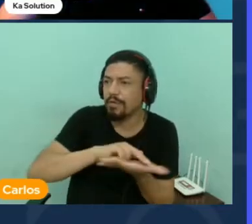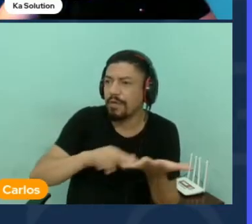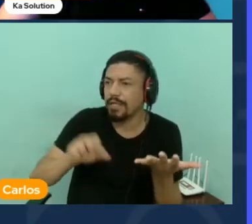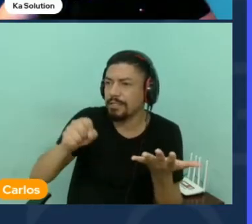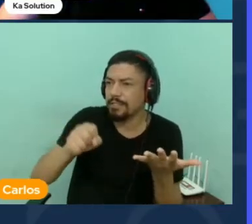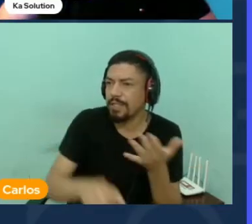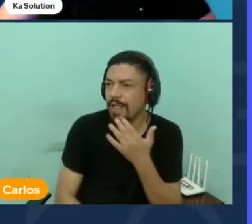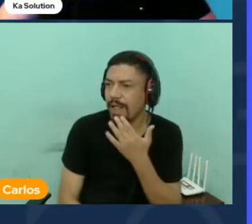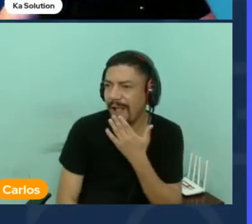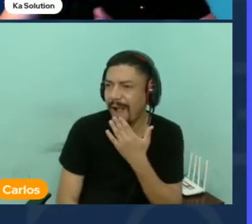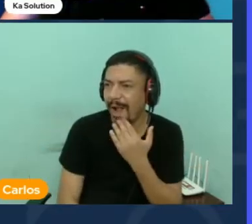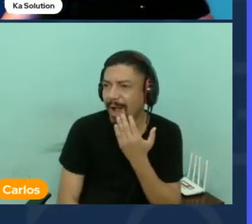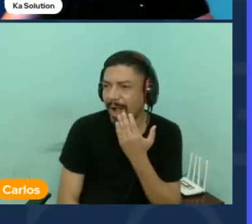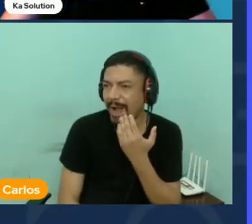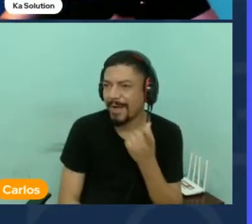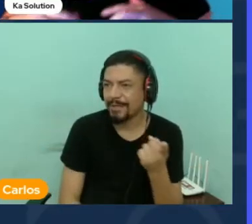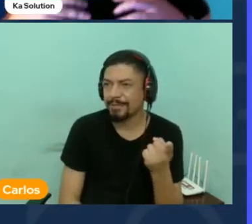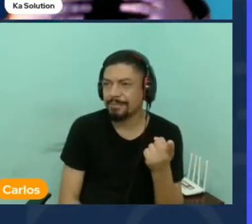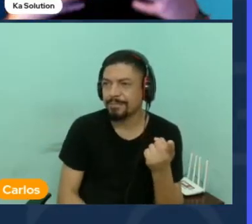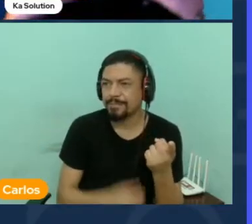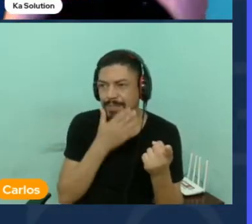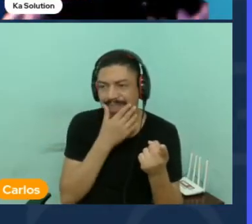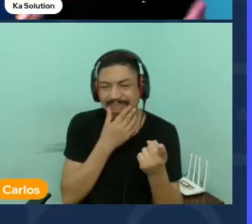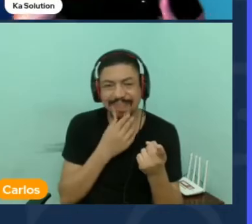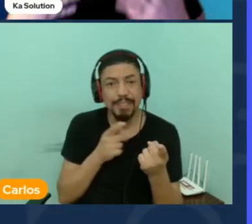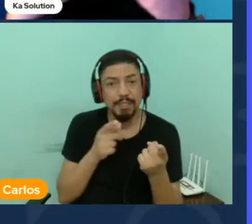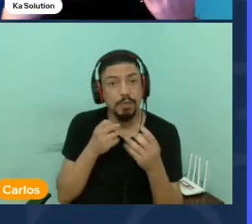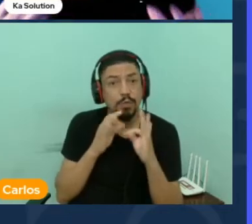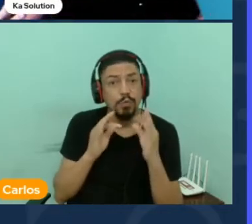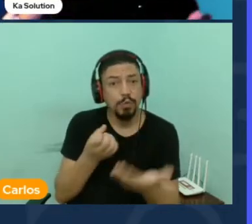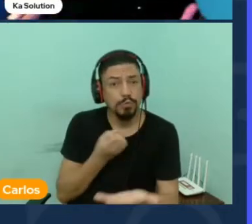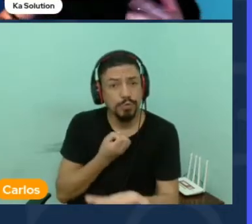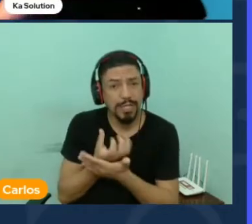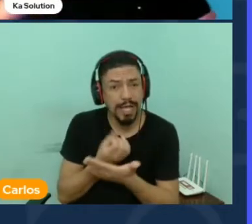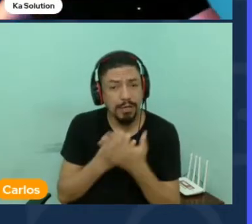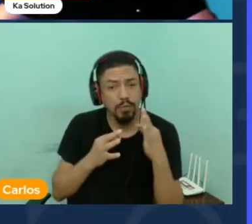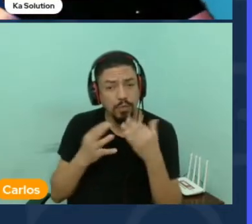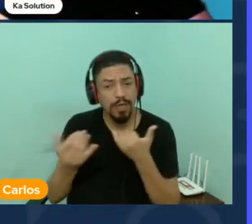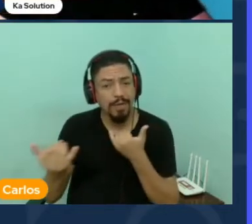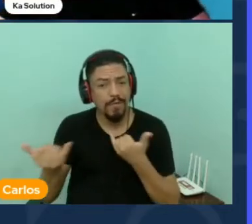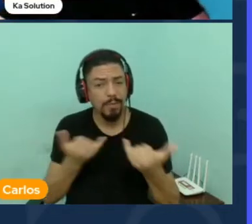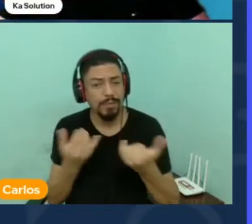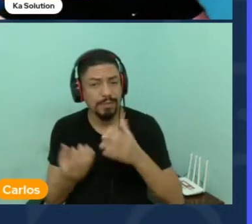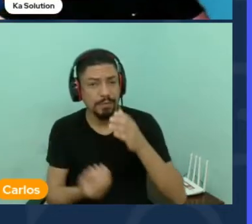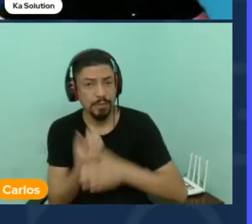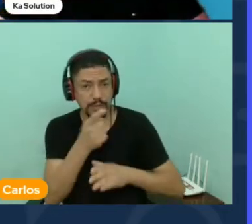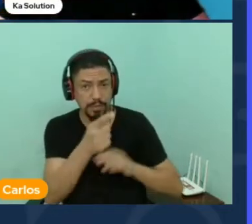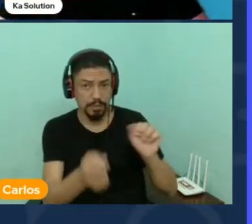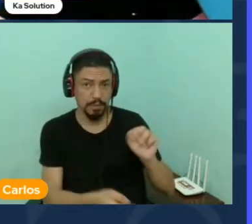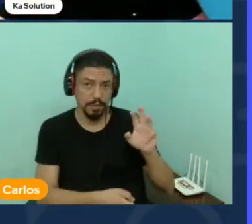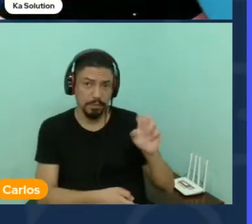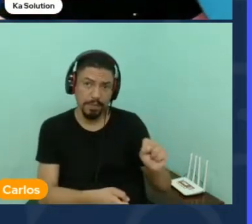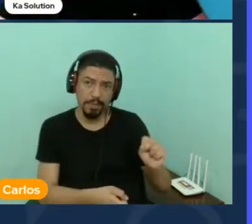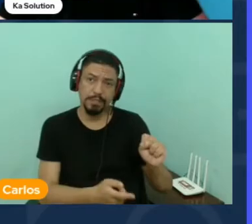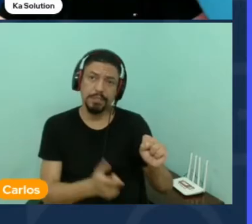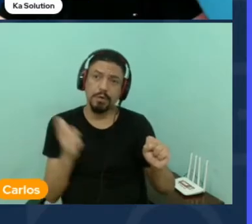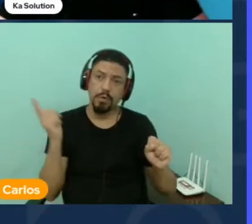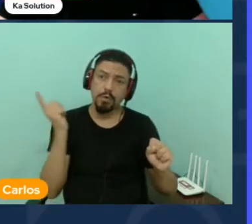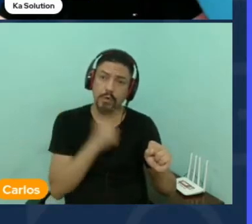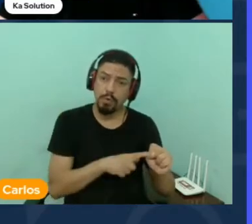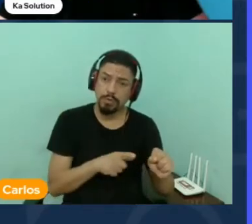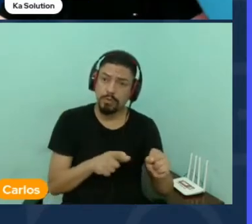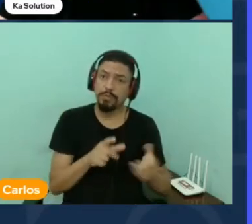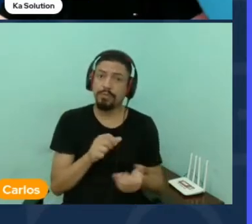pessoais. E claro, todo dado, toda informação que eu gero na AWS, eu posso e